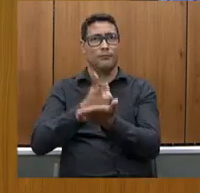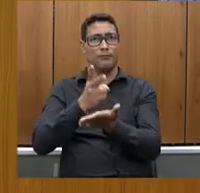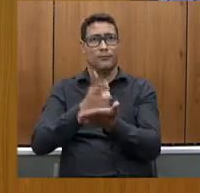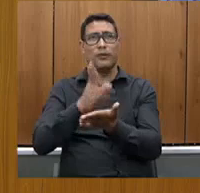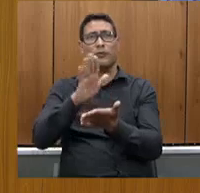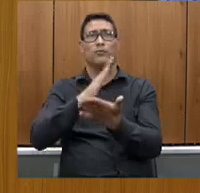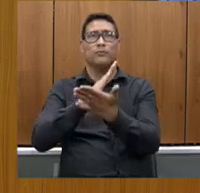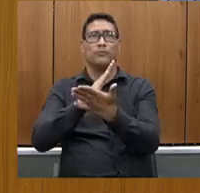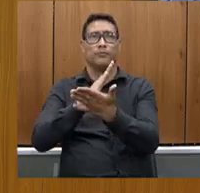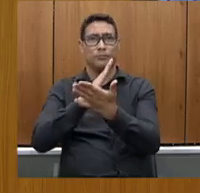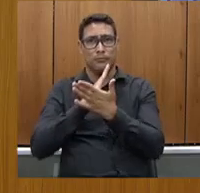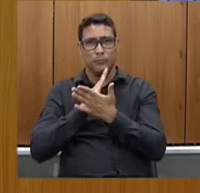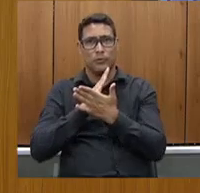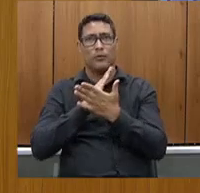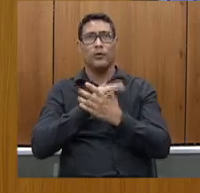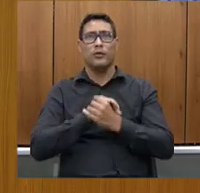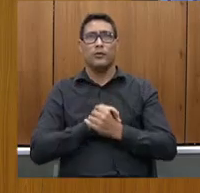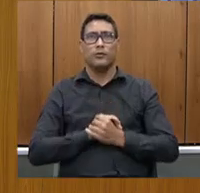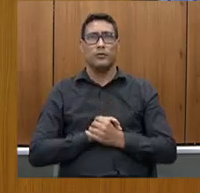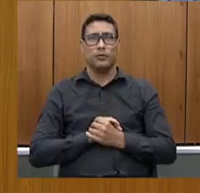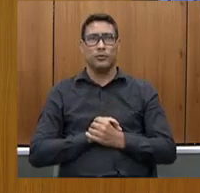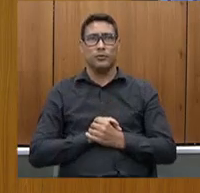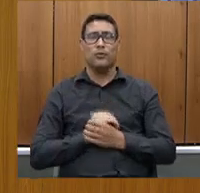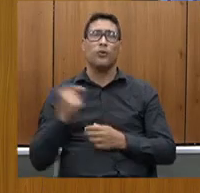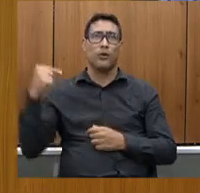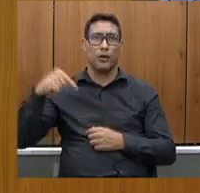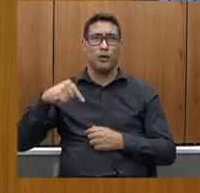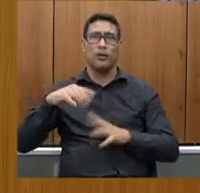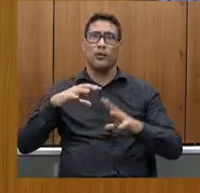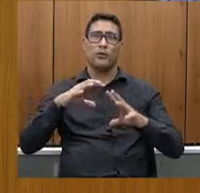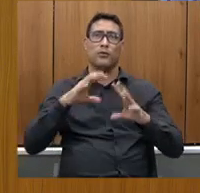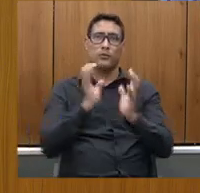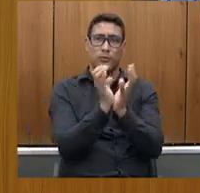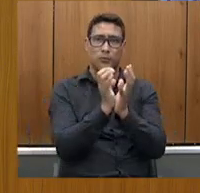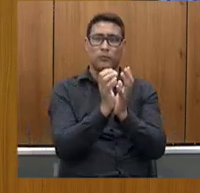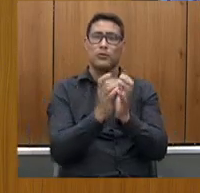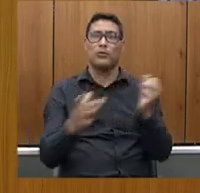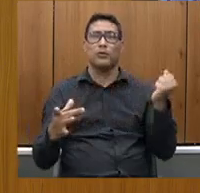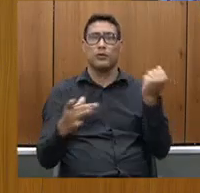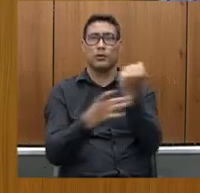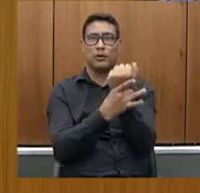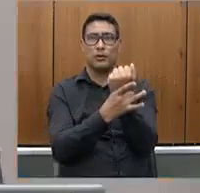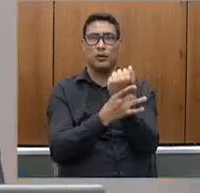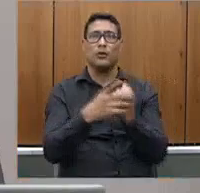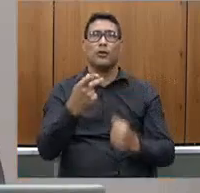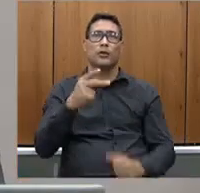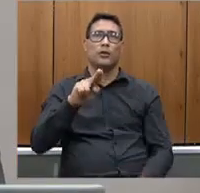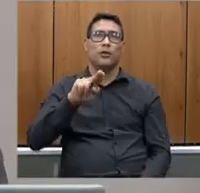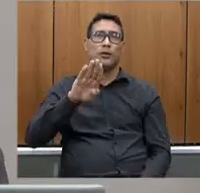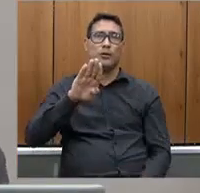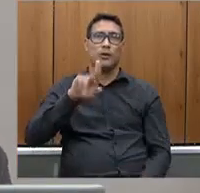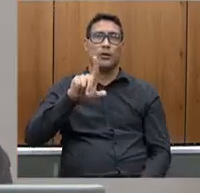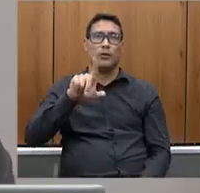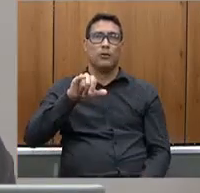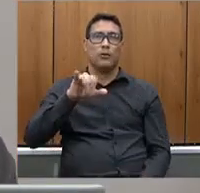ajudou inclusive aqui na comissão de Segurança Pública sempre quando solicitada sempre esteve disposta